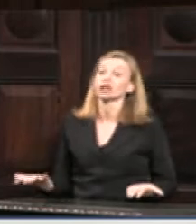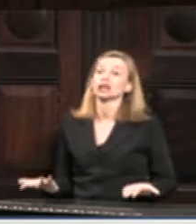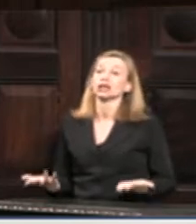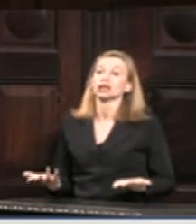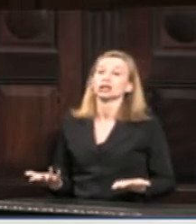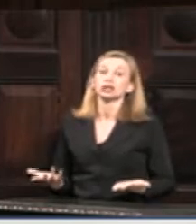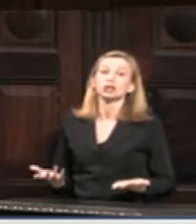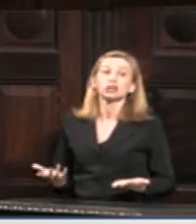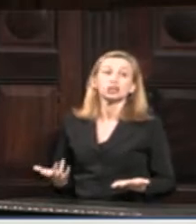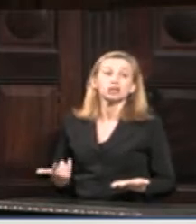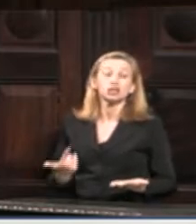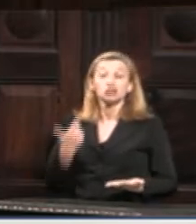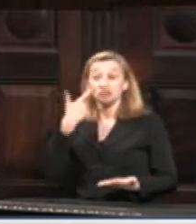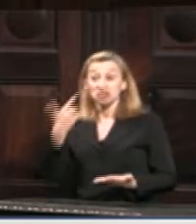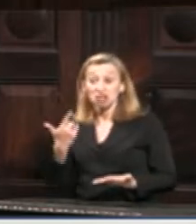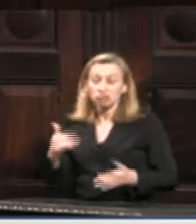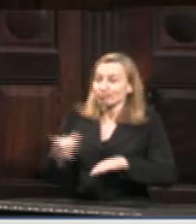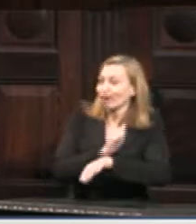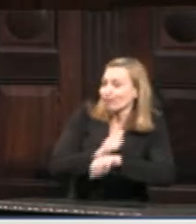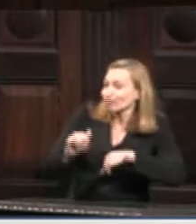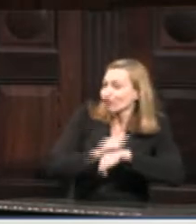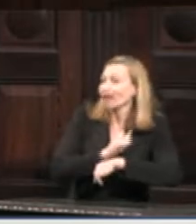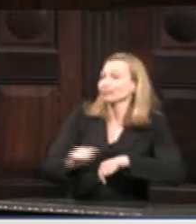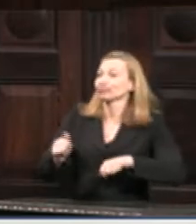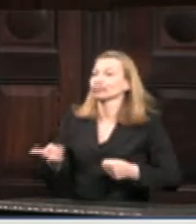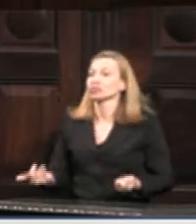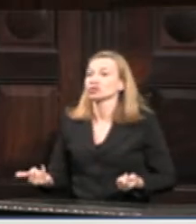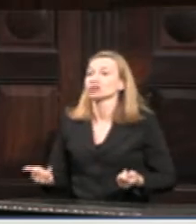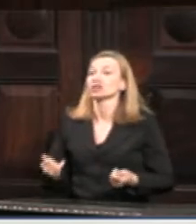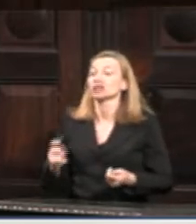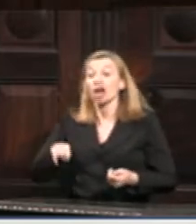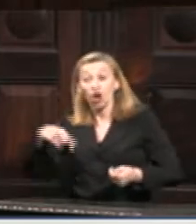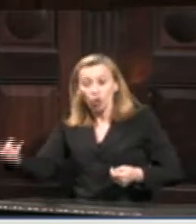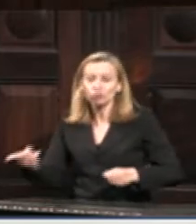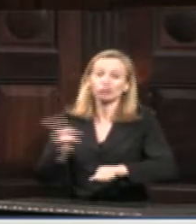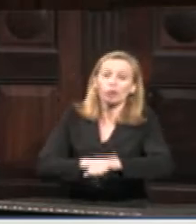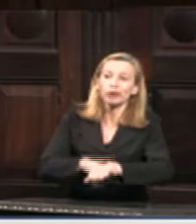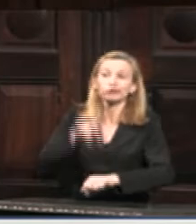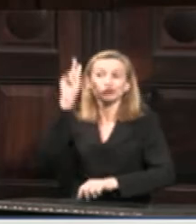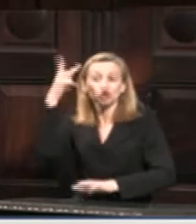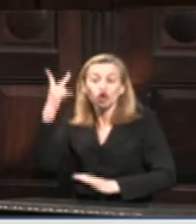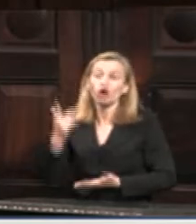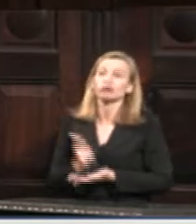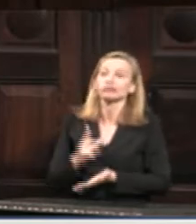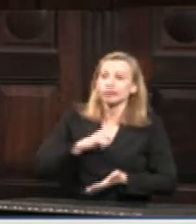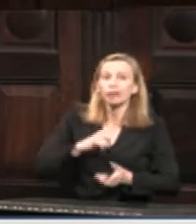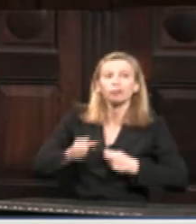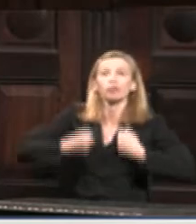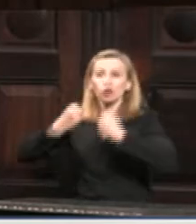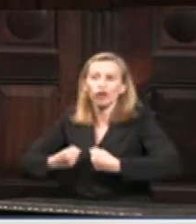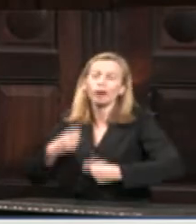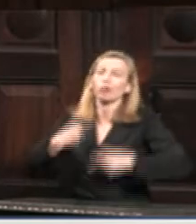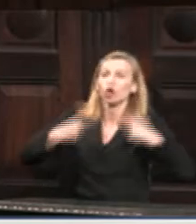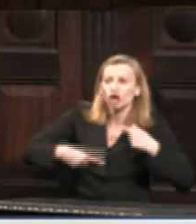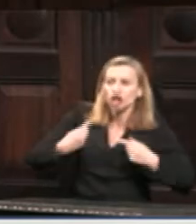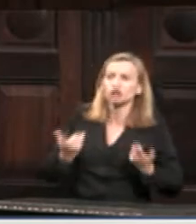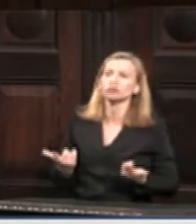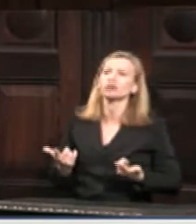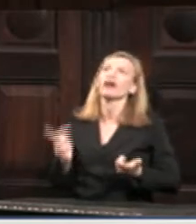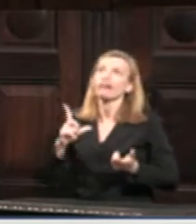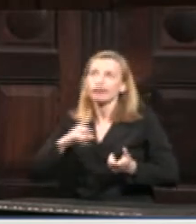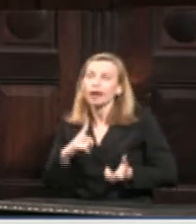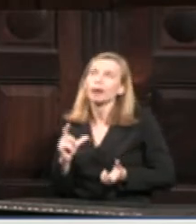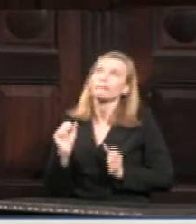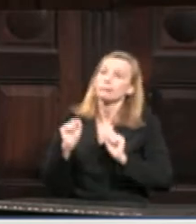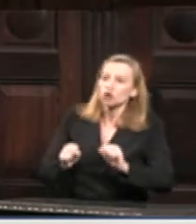bem-vinda e oportuna Lava Jato, que é um outro momento histórico, onde quem tem poder político, onde quem tem poder